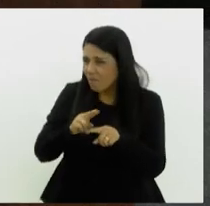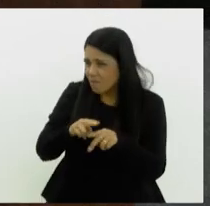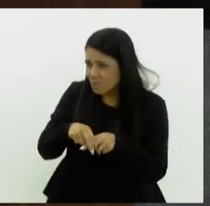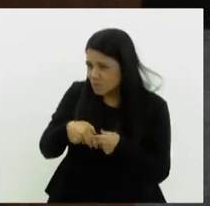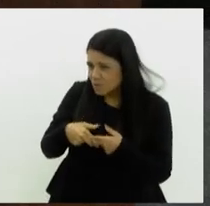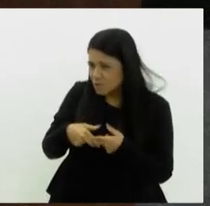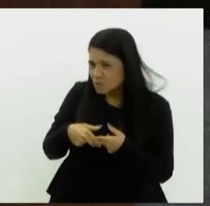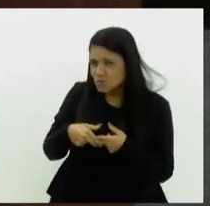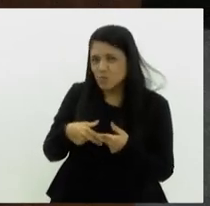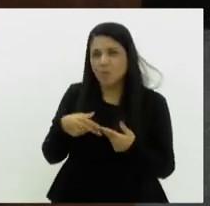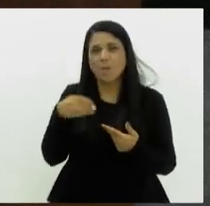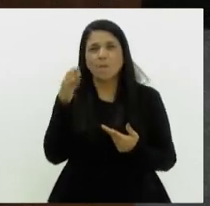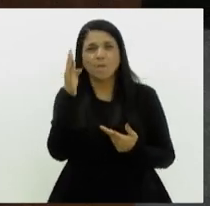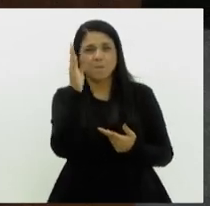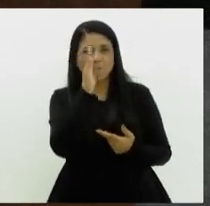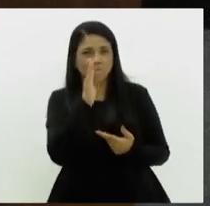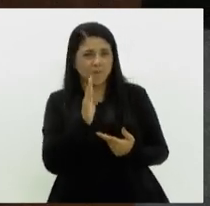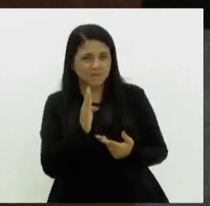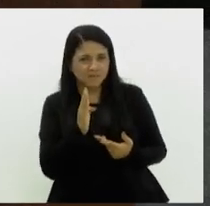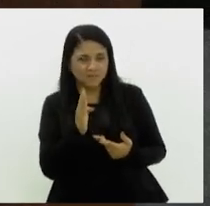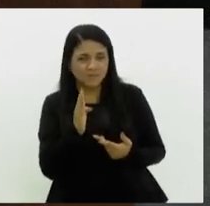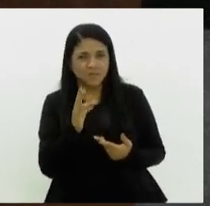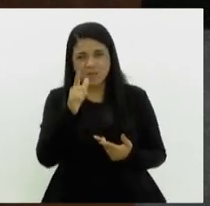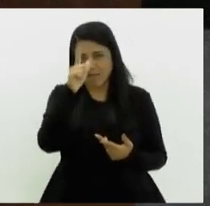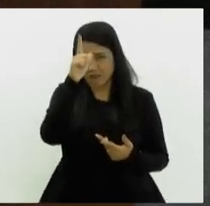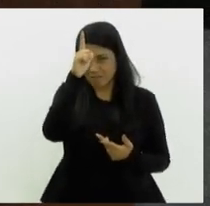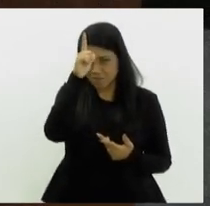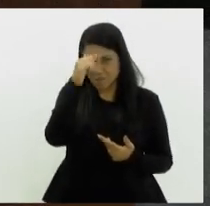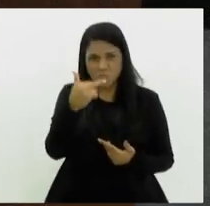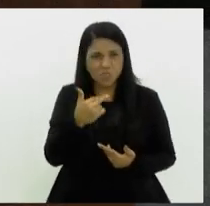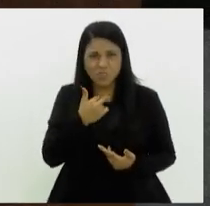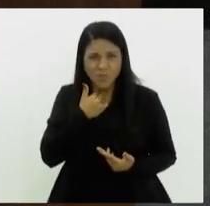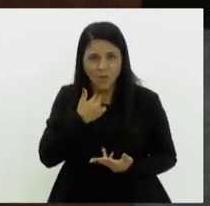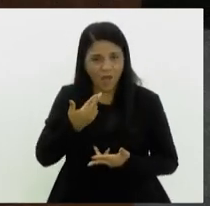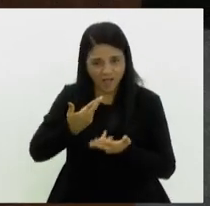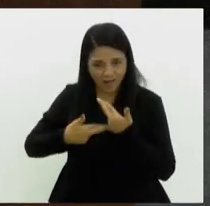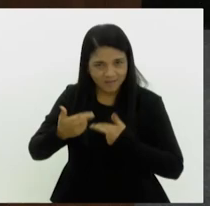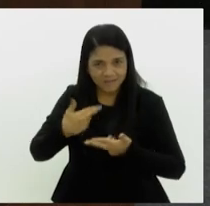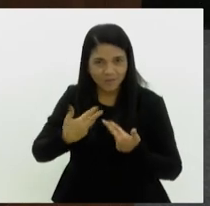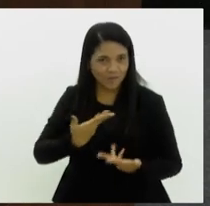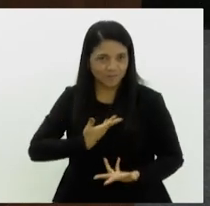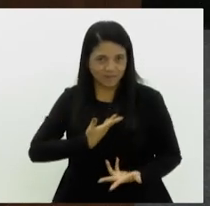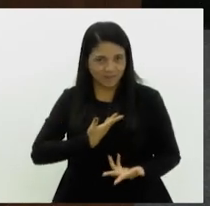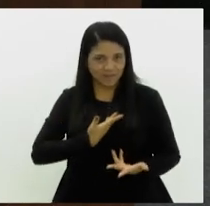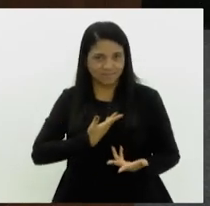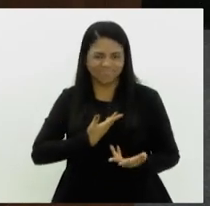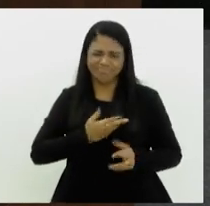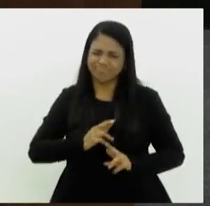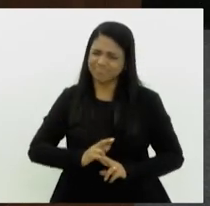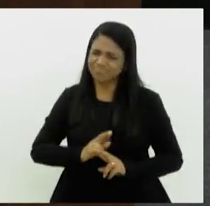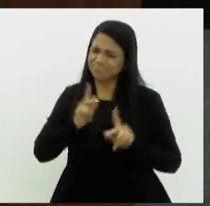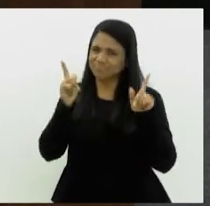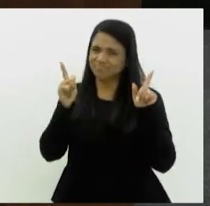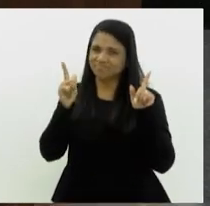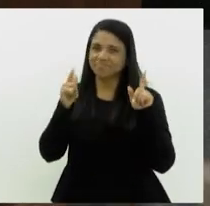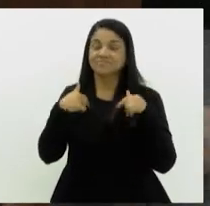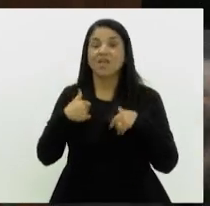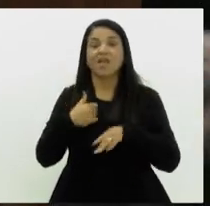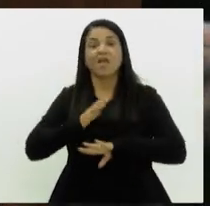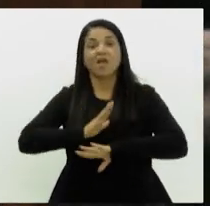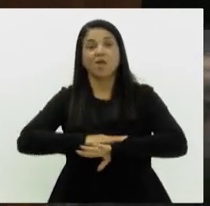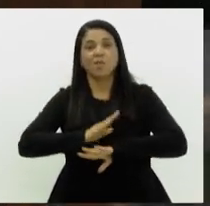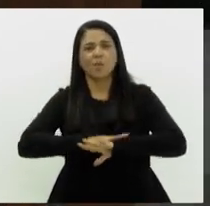Brasil e Alemanha não podem ter uma relação de amizade, visto que aquele momento